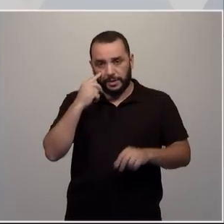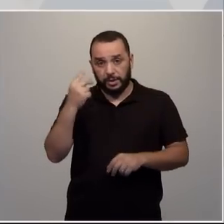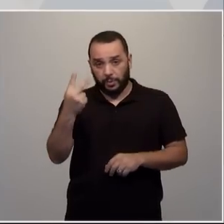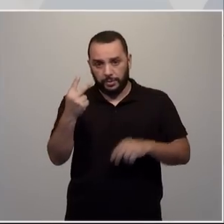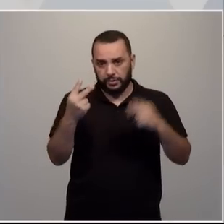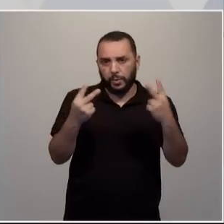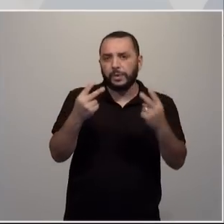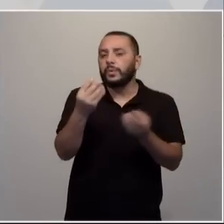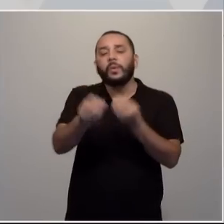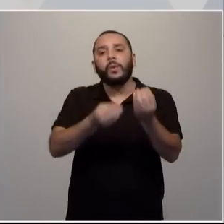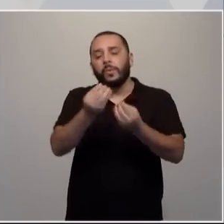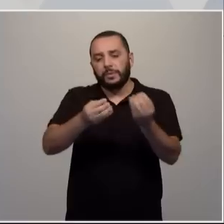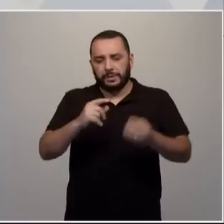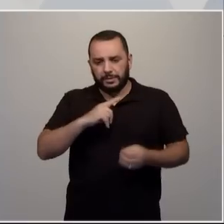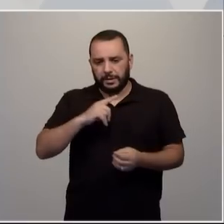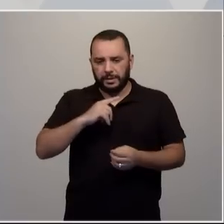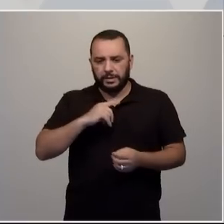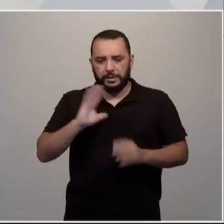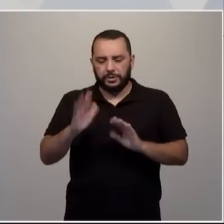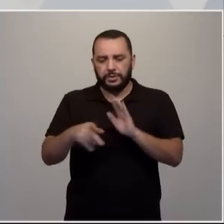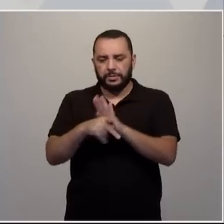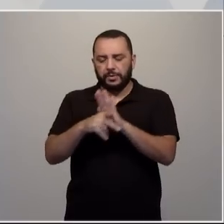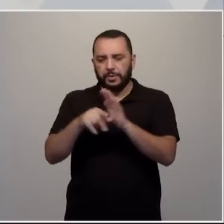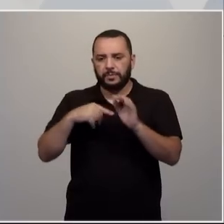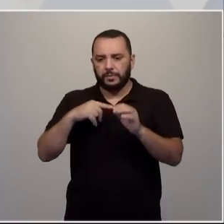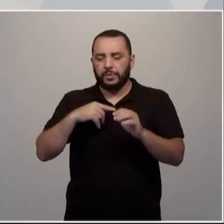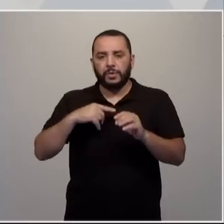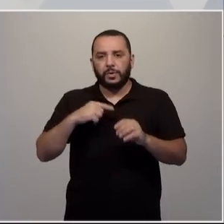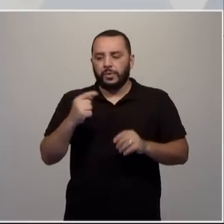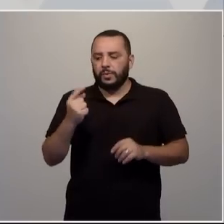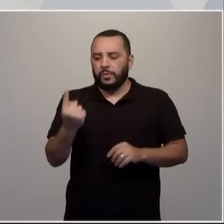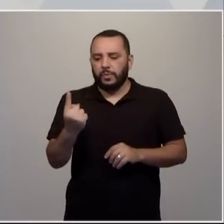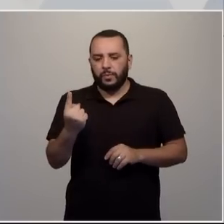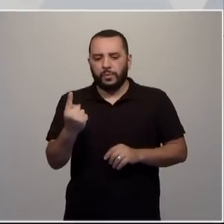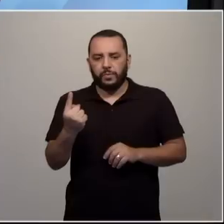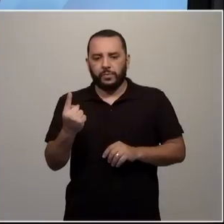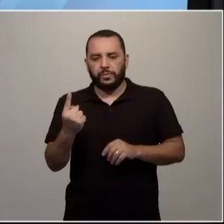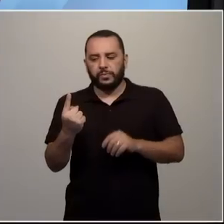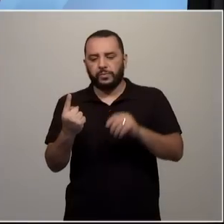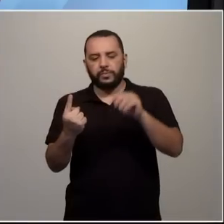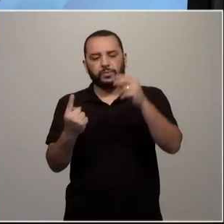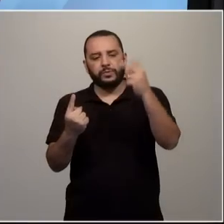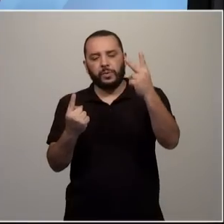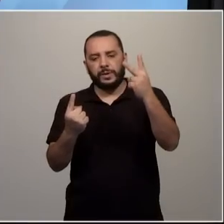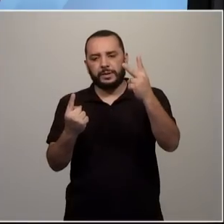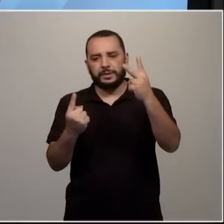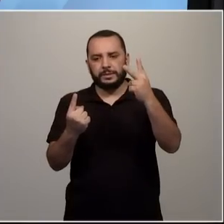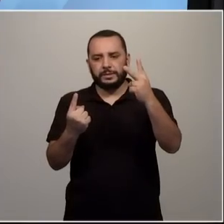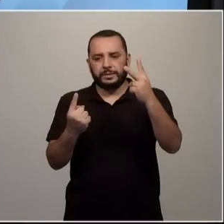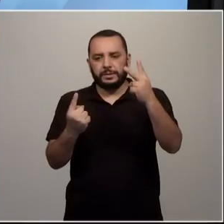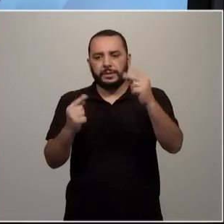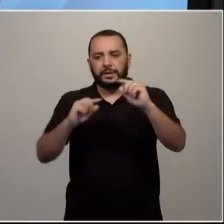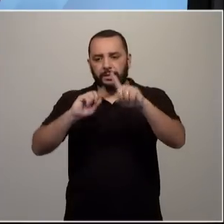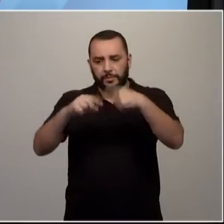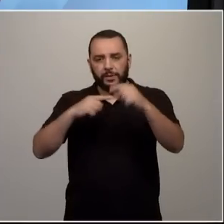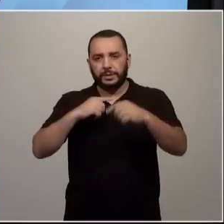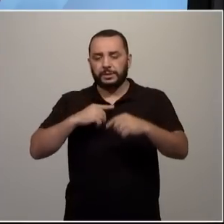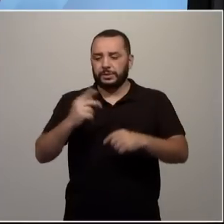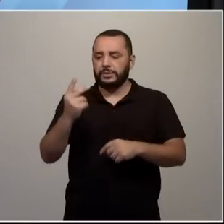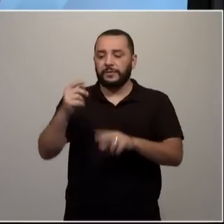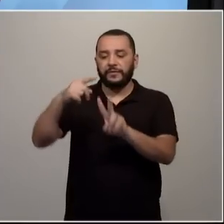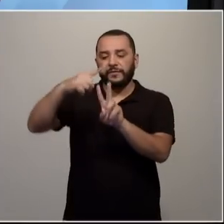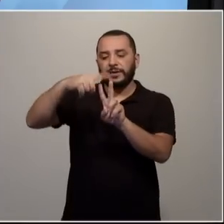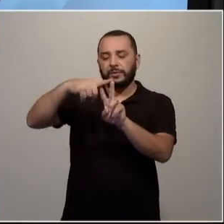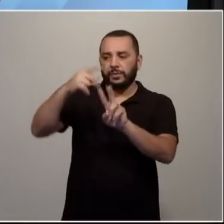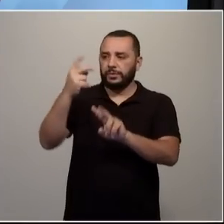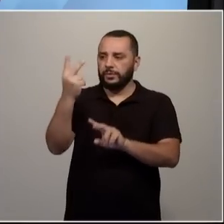Se eu sair do ponto 1, 2 e fizer o deslocamento dado pelo vetor 2, 2, sabe em que ponto que eu vou parar? Eu